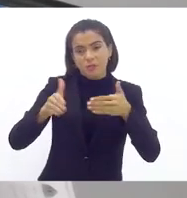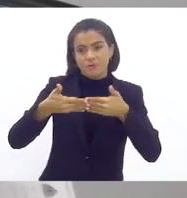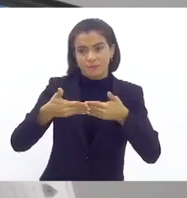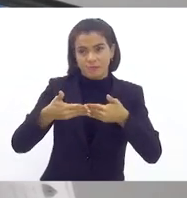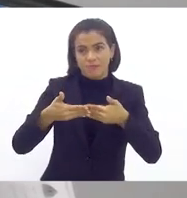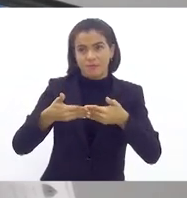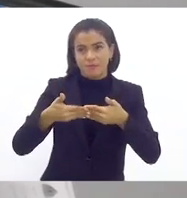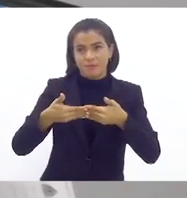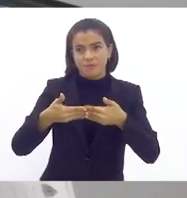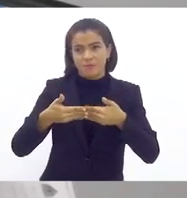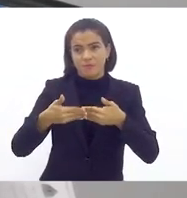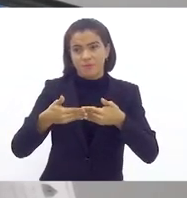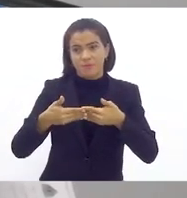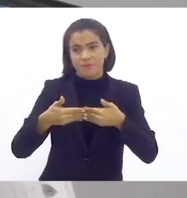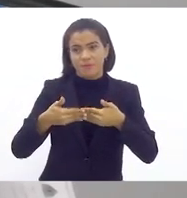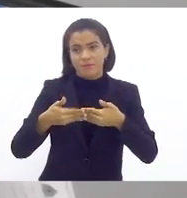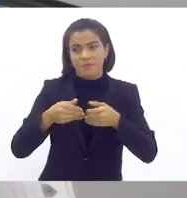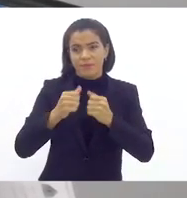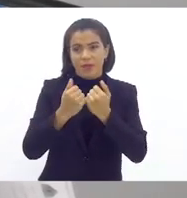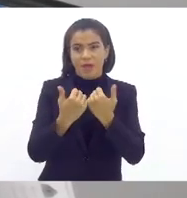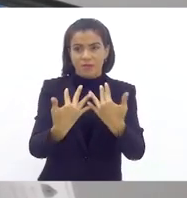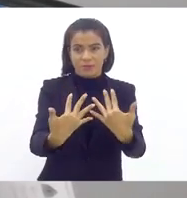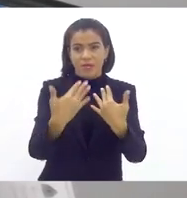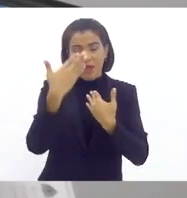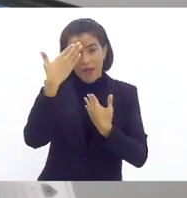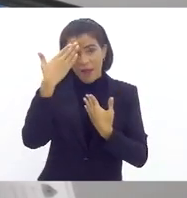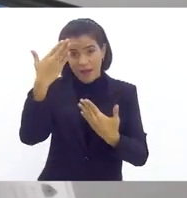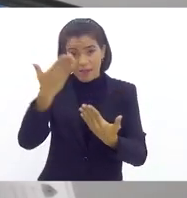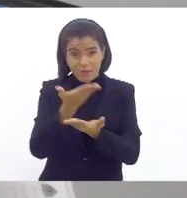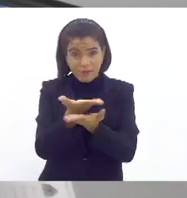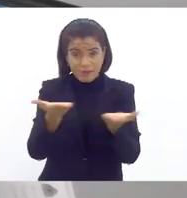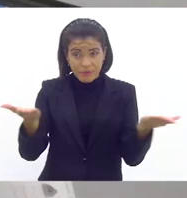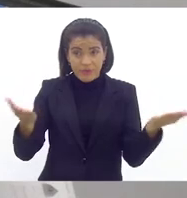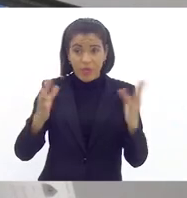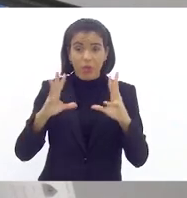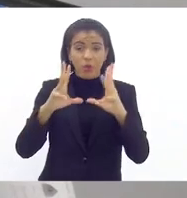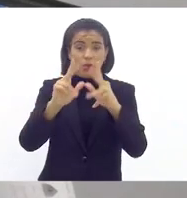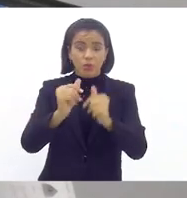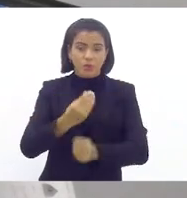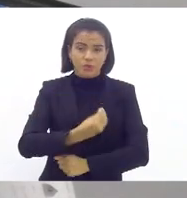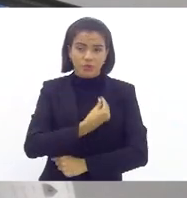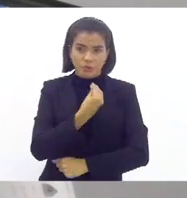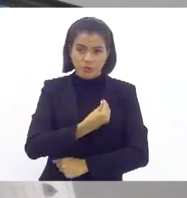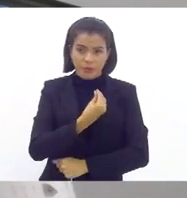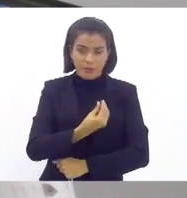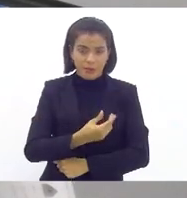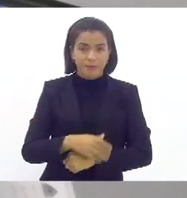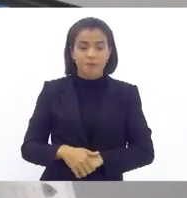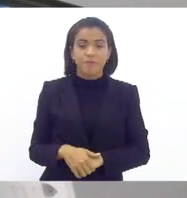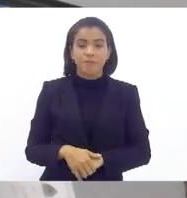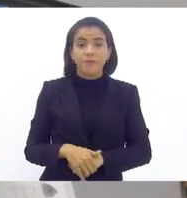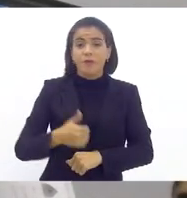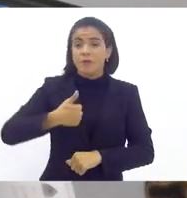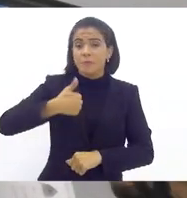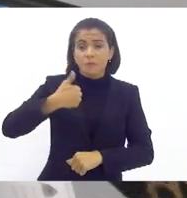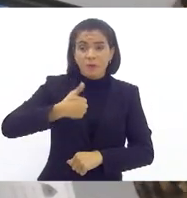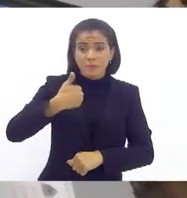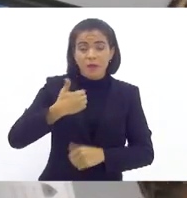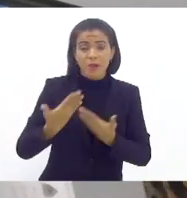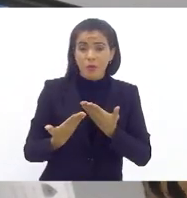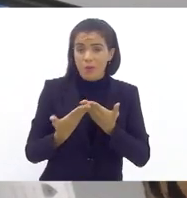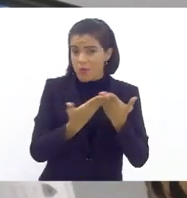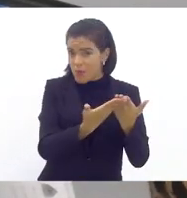a nossa audiência pública. desde já agradeço a vocês, a todos que aqui estão pela participação. Primeiro encaminhamento,